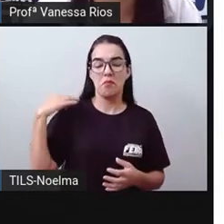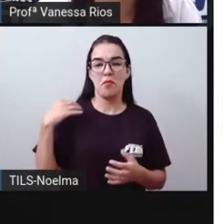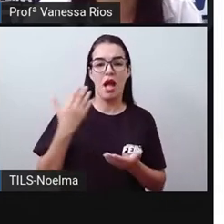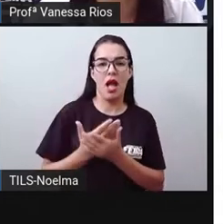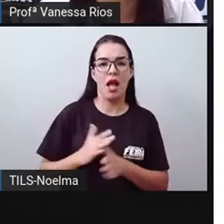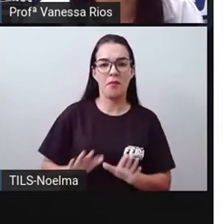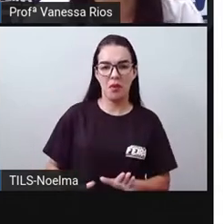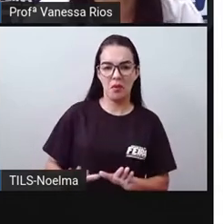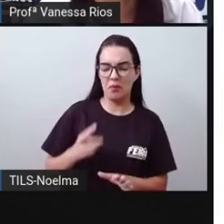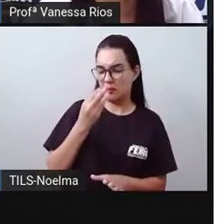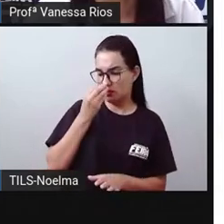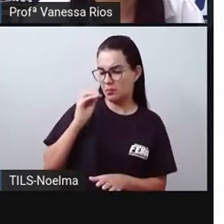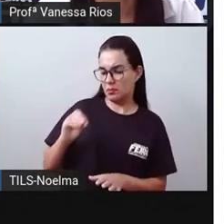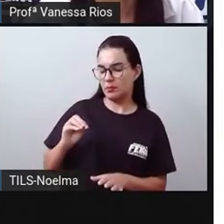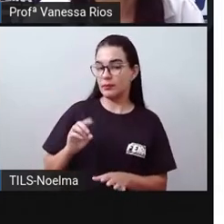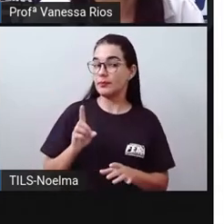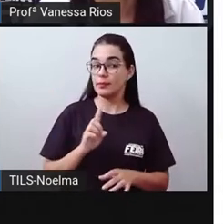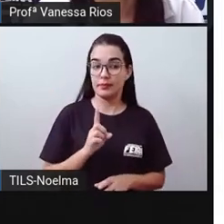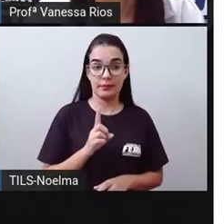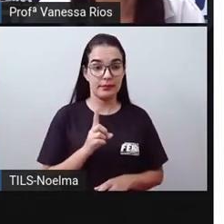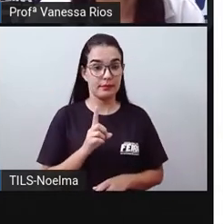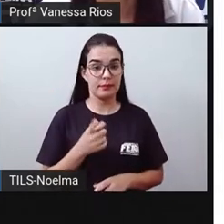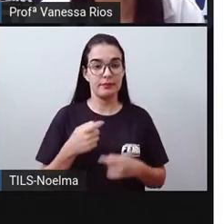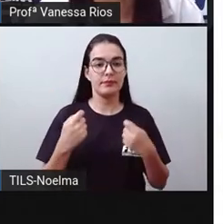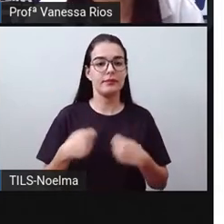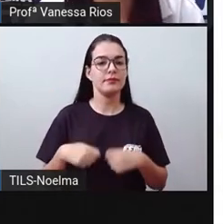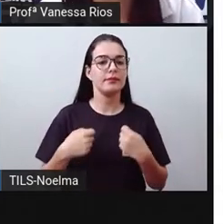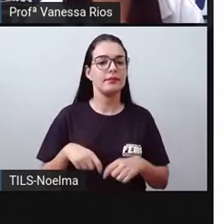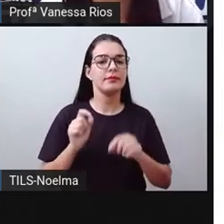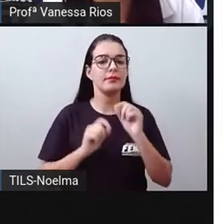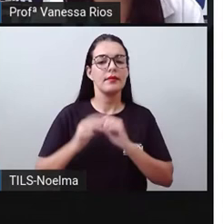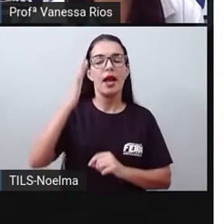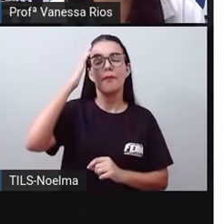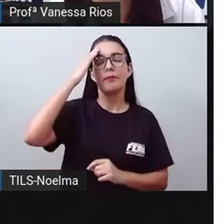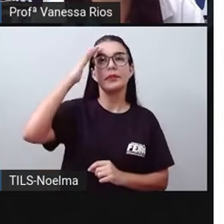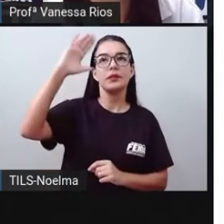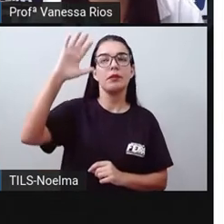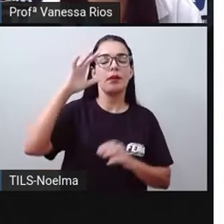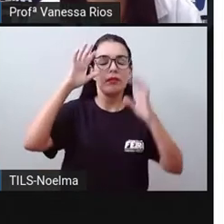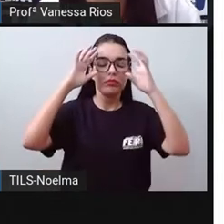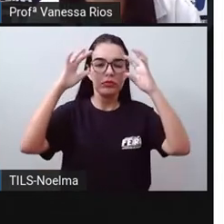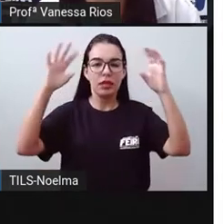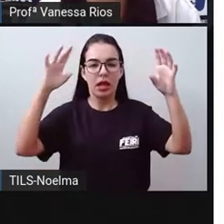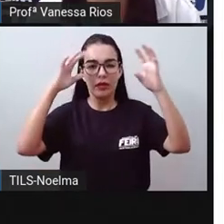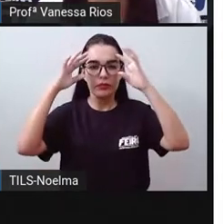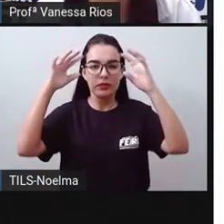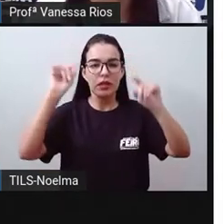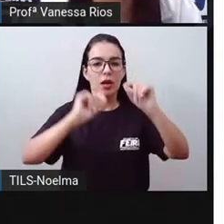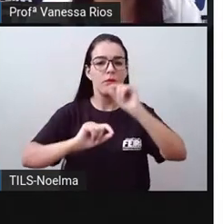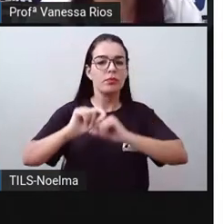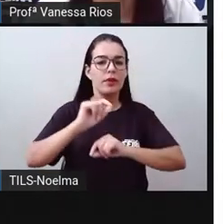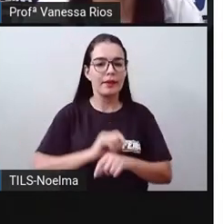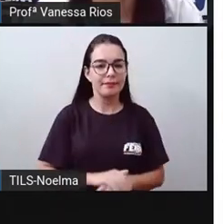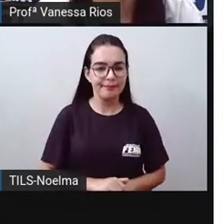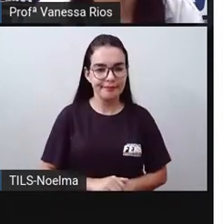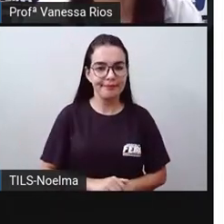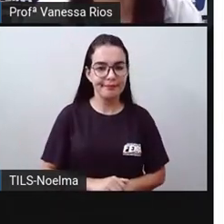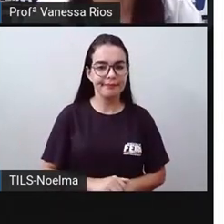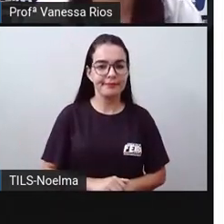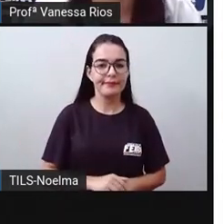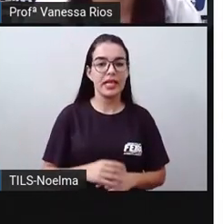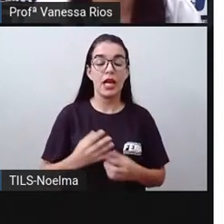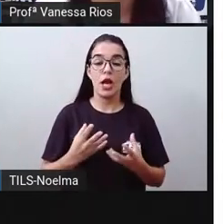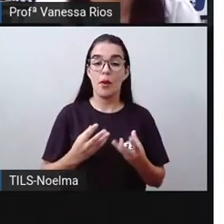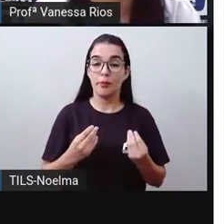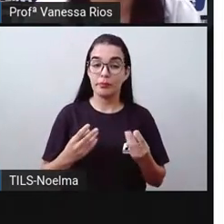não serve mais. E a principal reflexão que nós devemos fazer em relação a isso é que